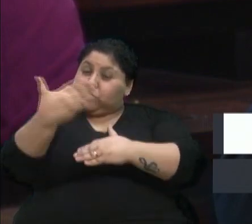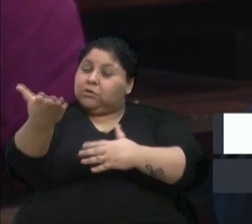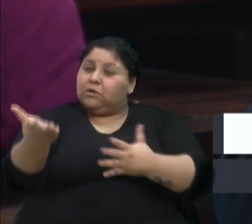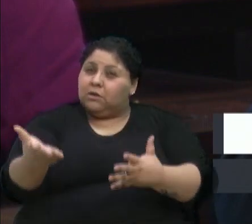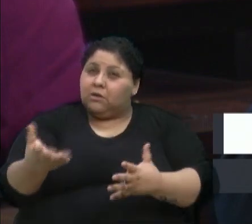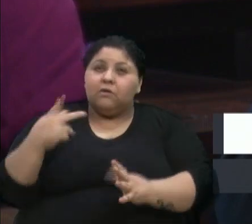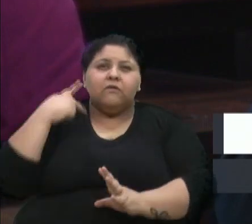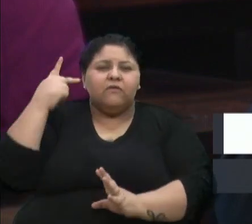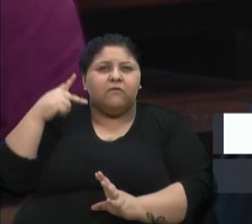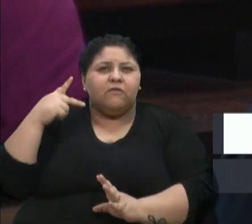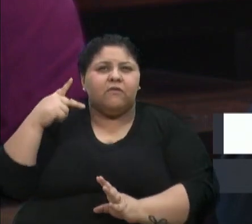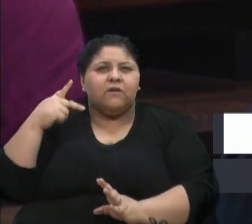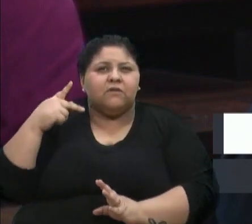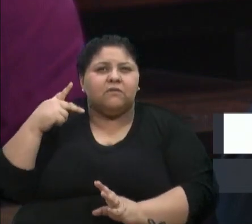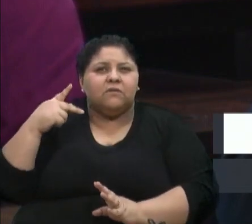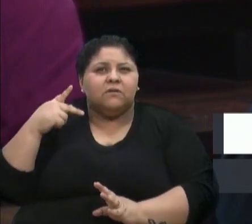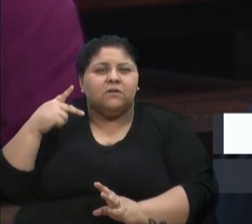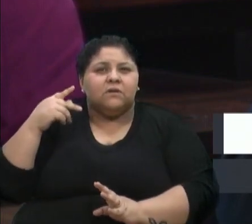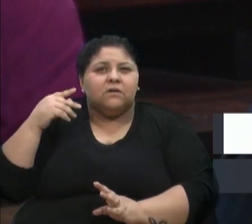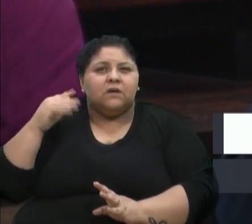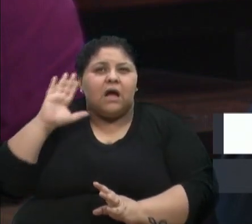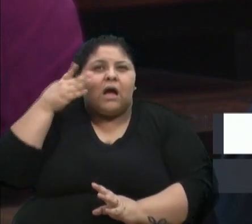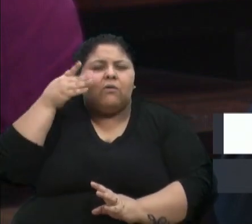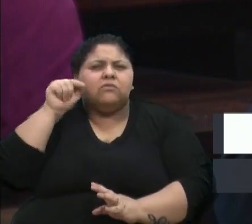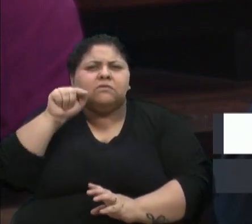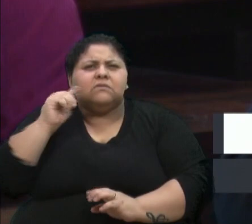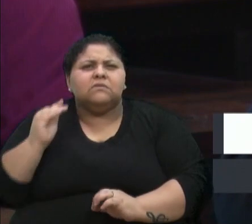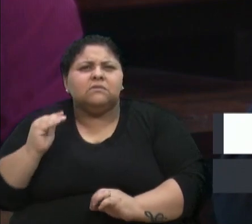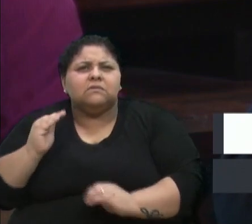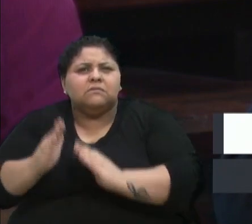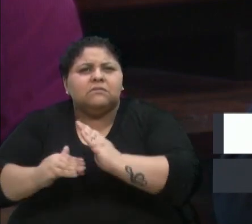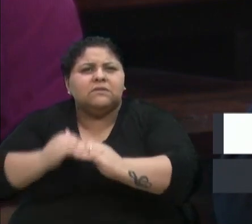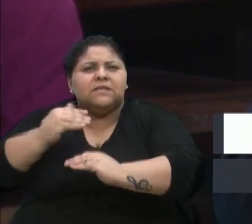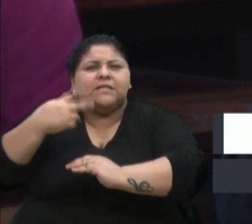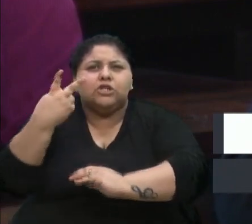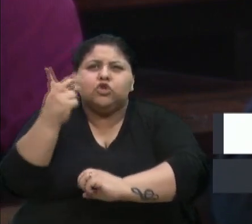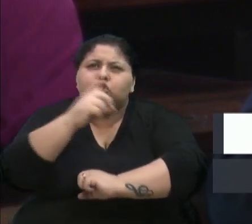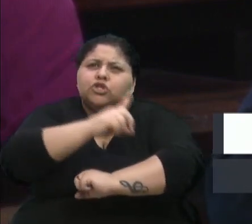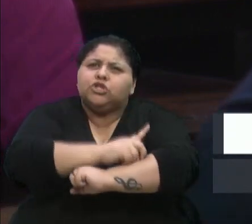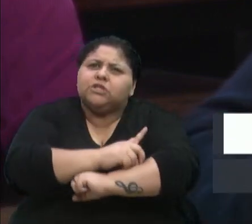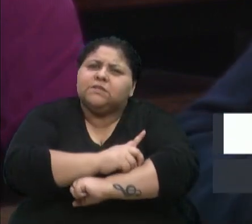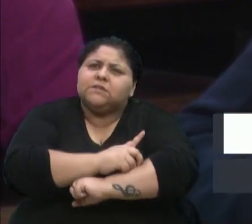vereador sabia que ia acontecer isso? Vai ser daqui 2 dias o primeiro